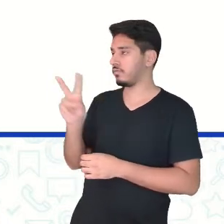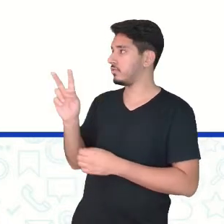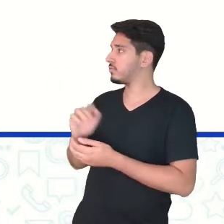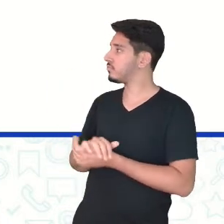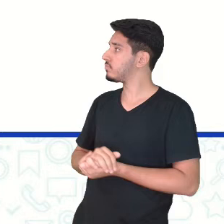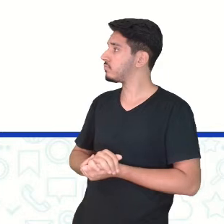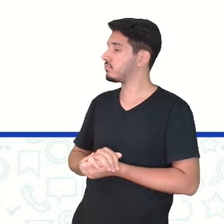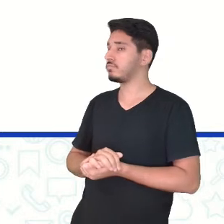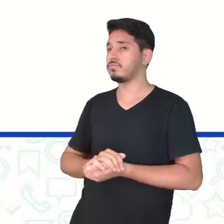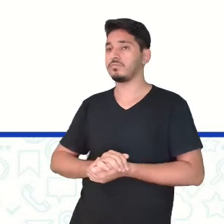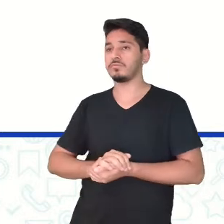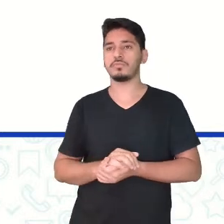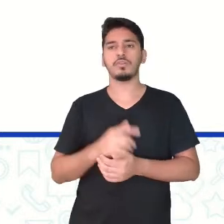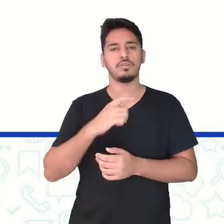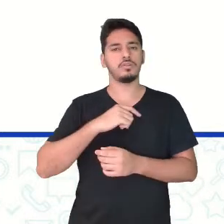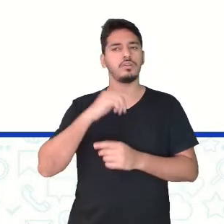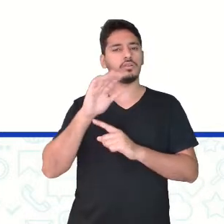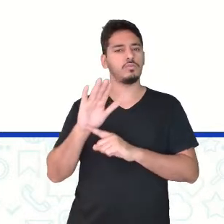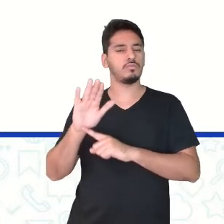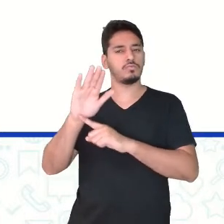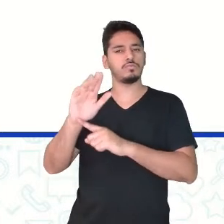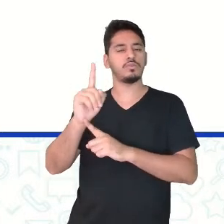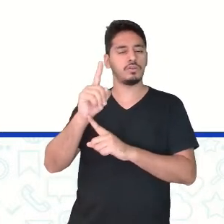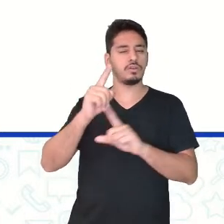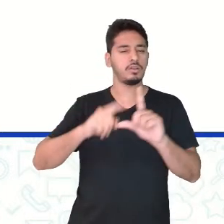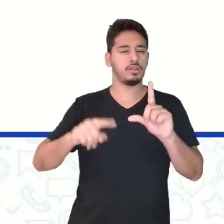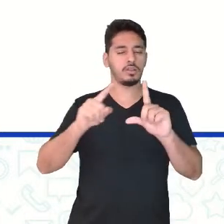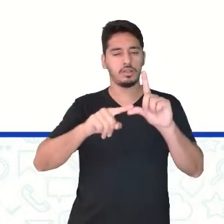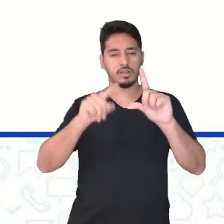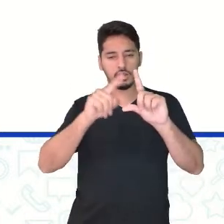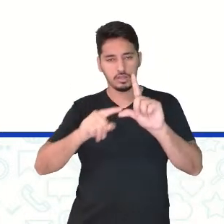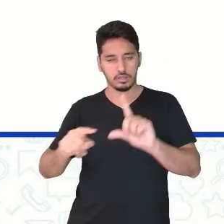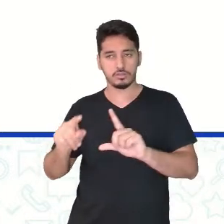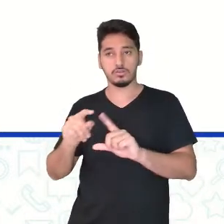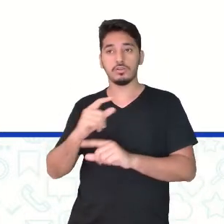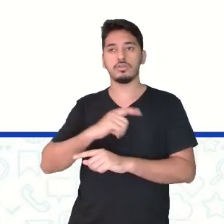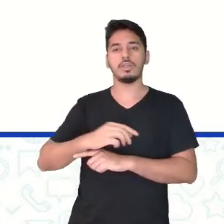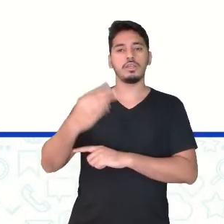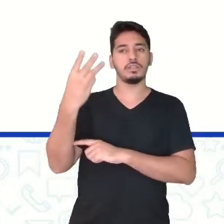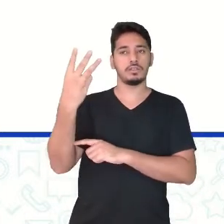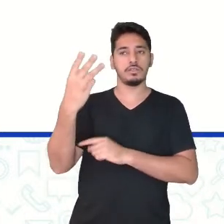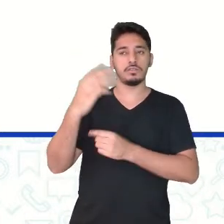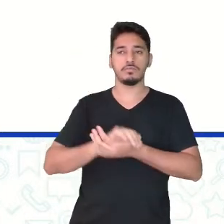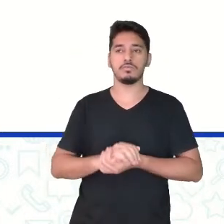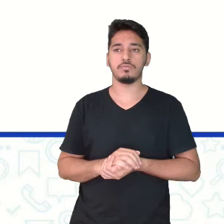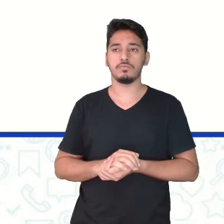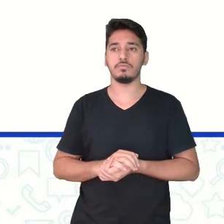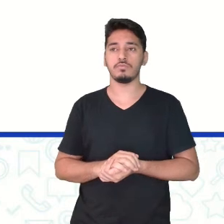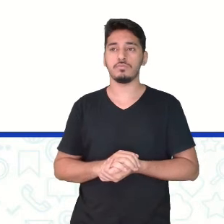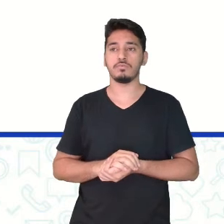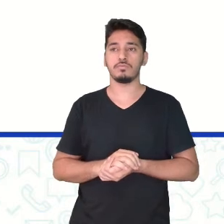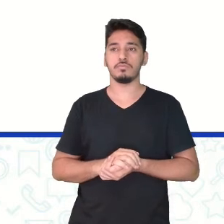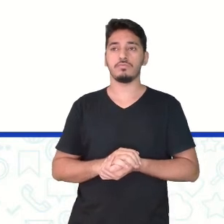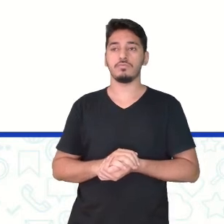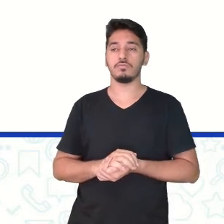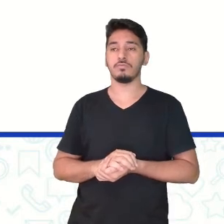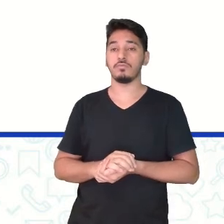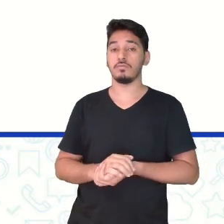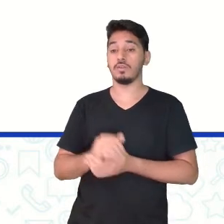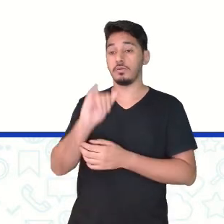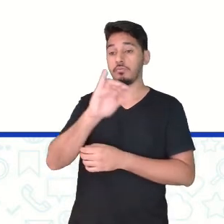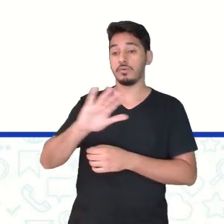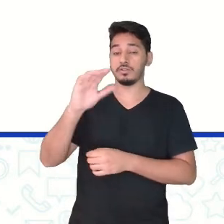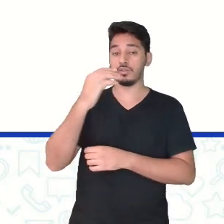vai ter, sim, ela tem umas expressões aí como gabarito, só que a figura 1 ela vai ter 3 bolinhas. A figura 2 vai